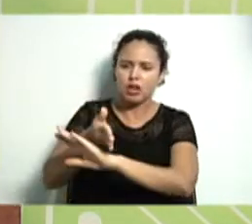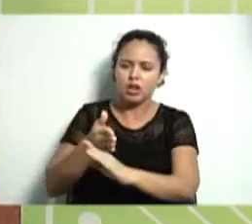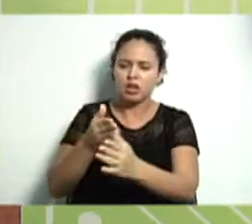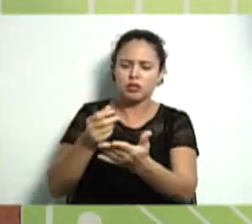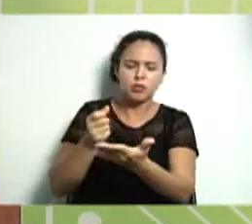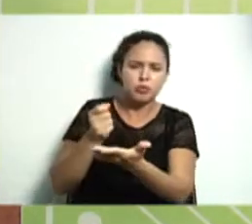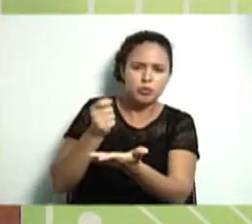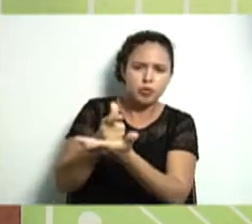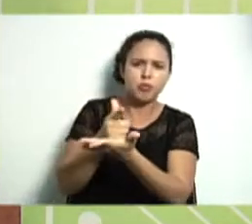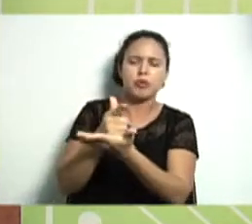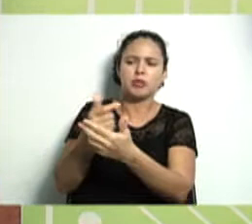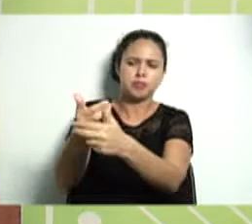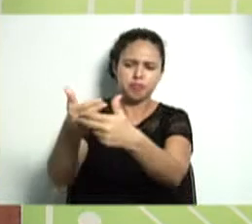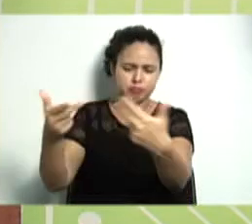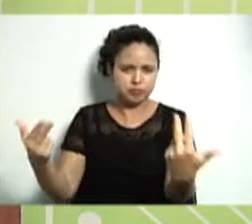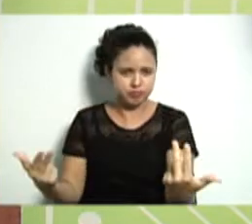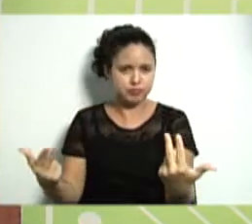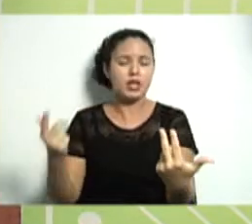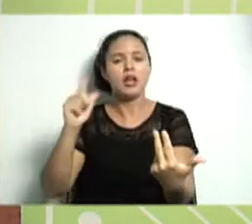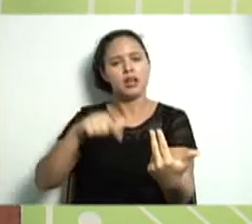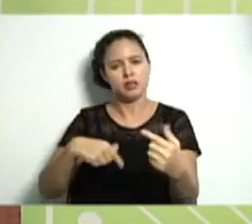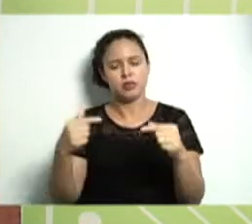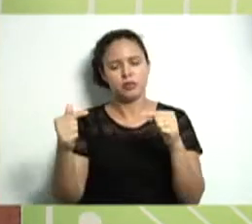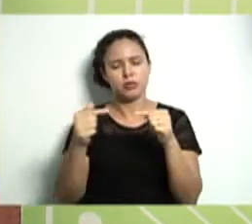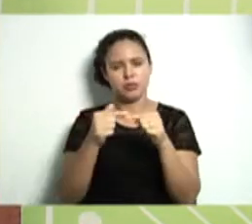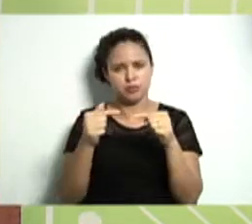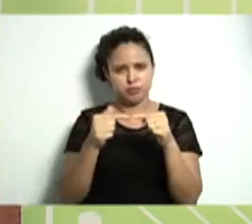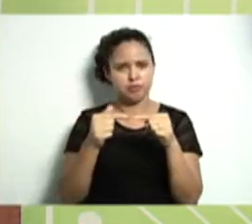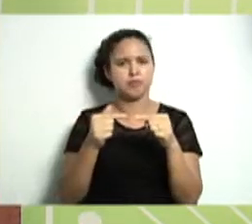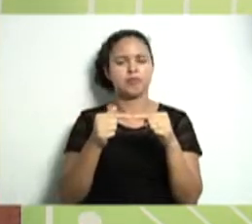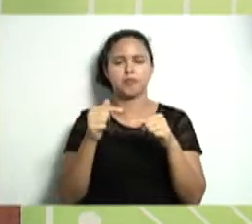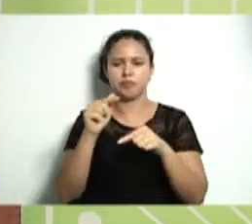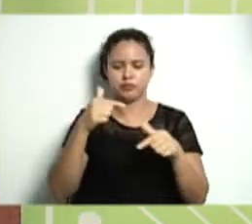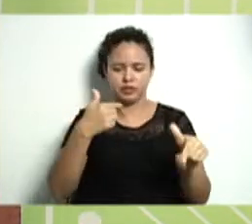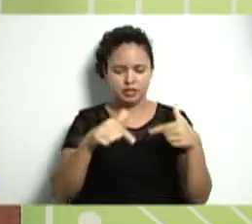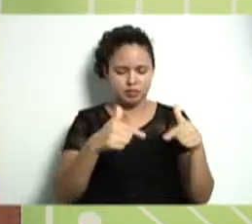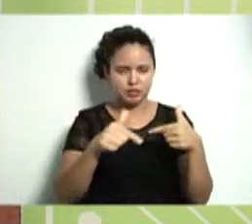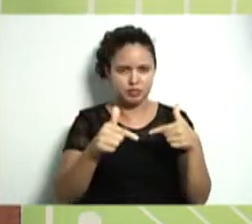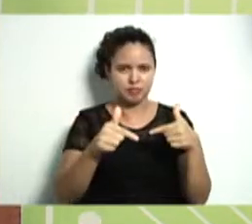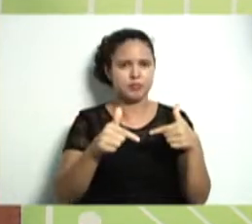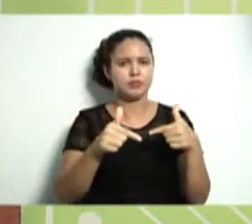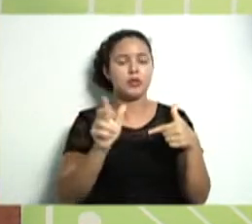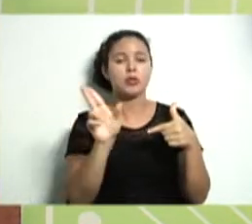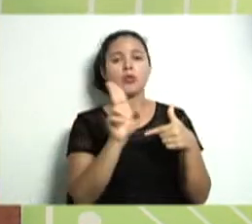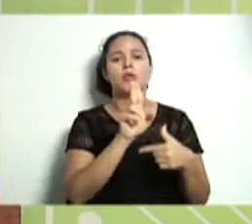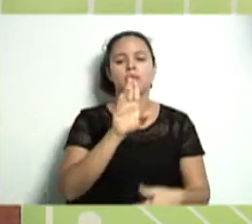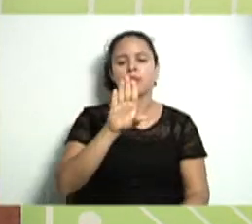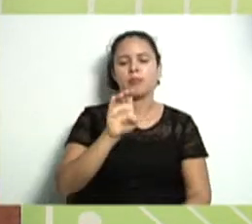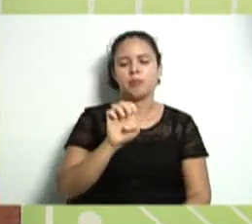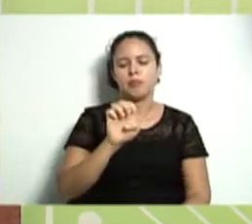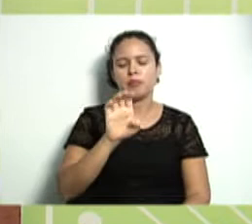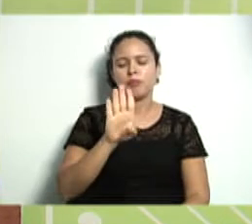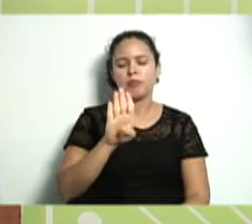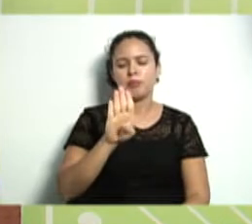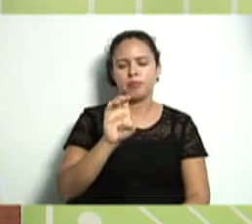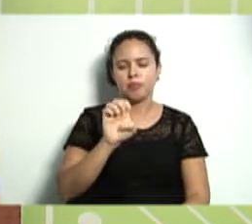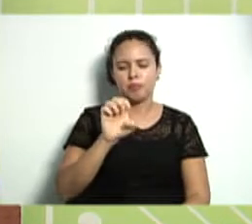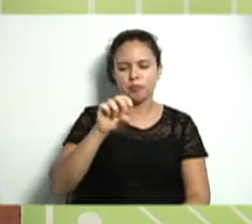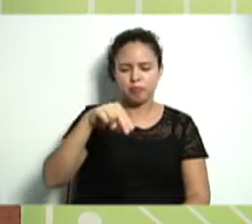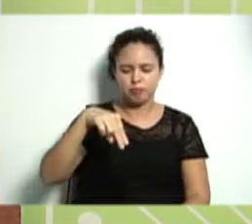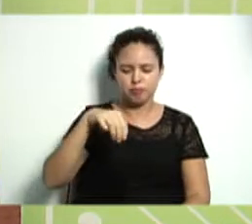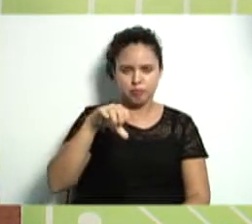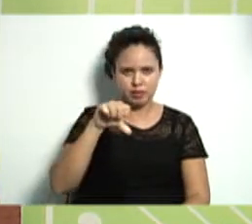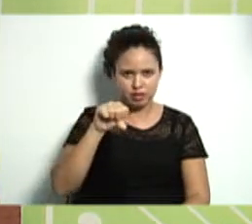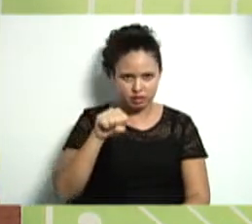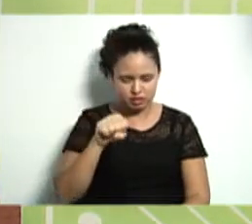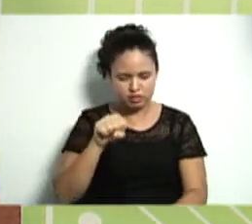do trabalho chamamos então de bens e serviços, né? Antes, na aula passada, a gente estava chamando